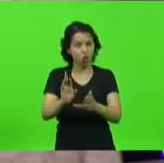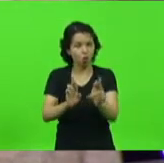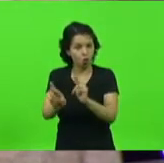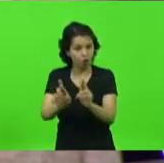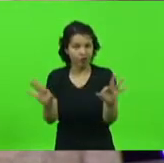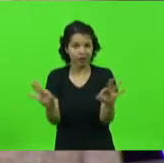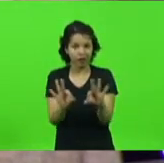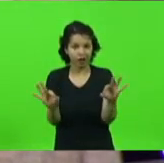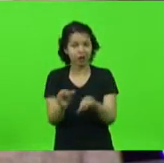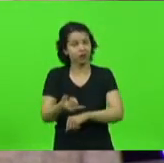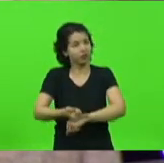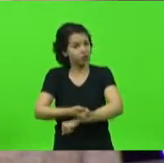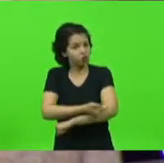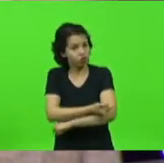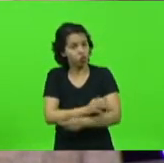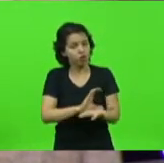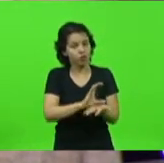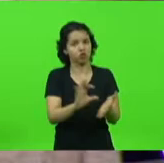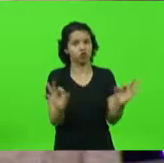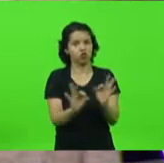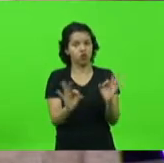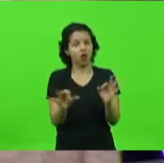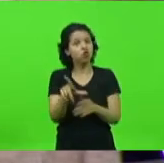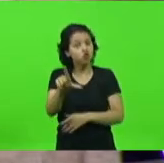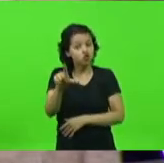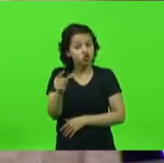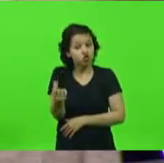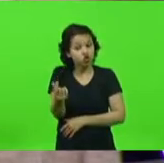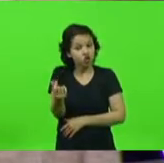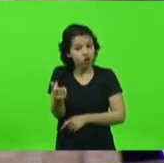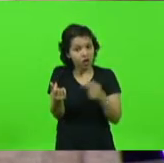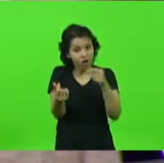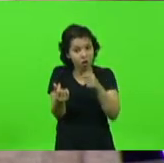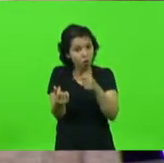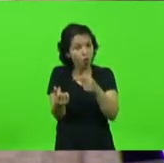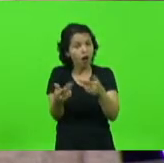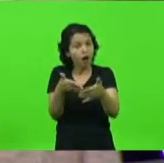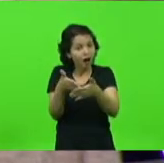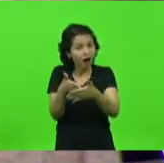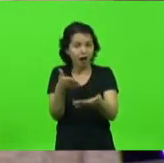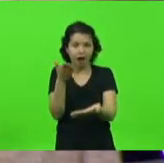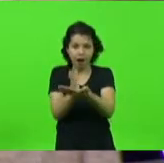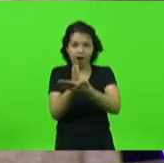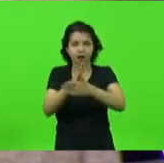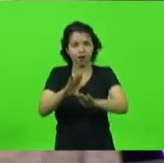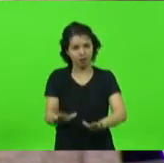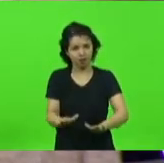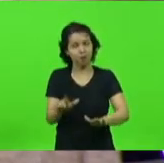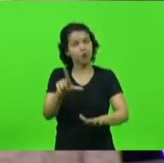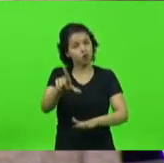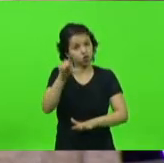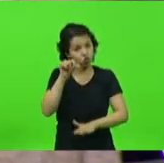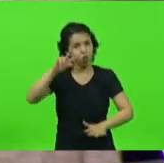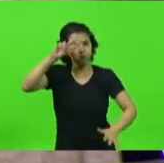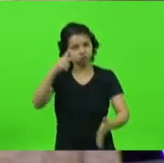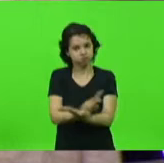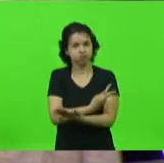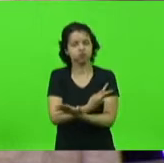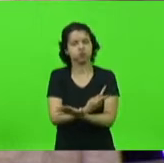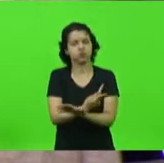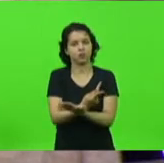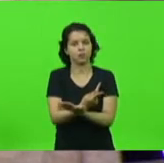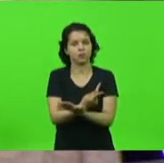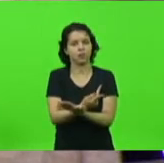não investir em infraestrutura. O dinheiro é finito, ele acaba. Essa é uma escolha equivocada.